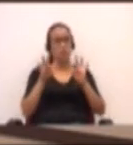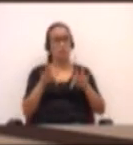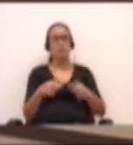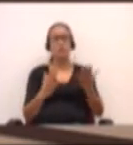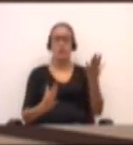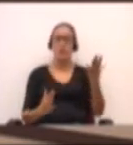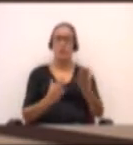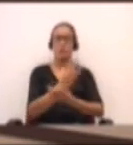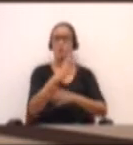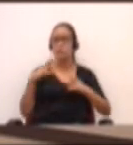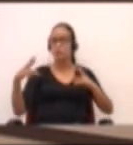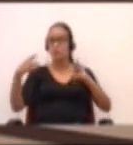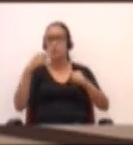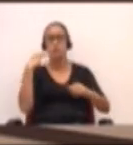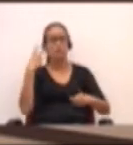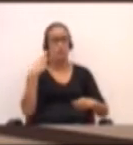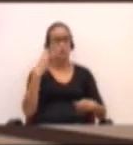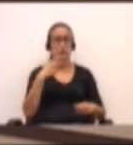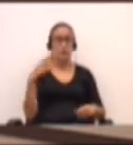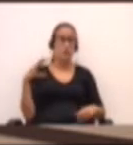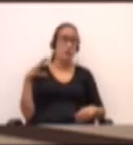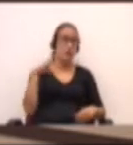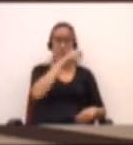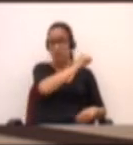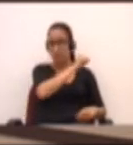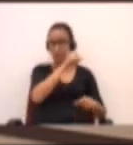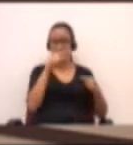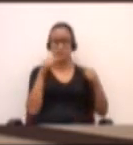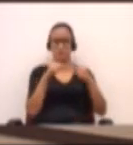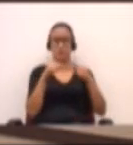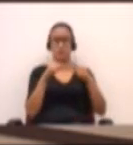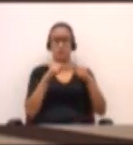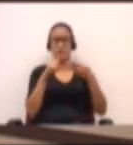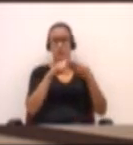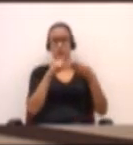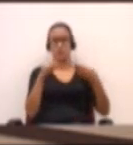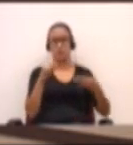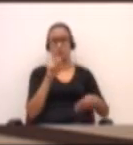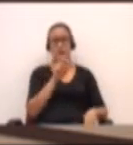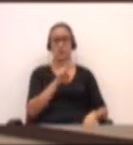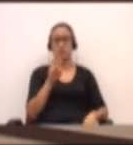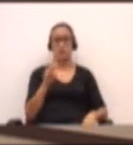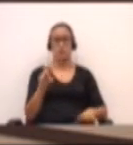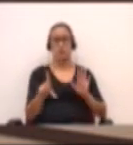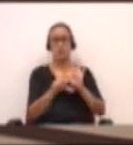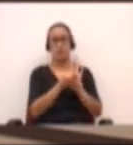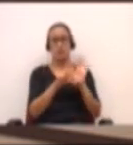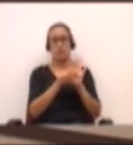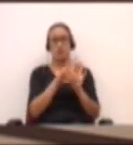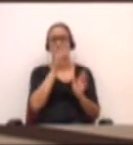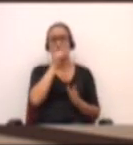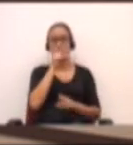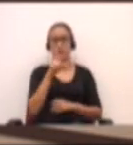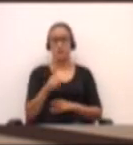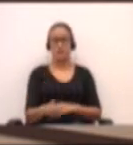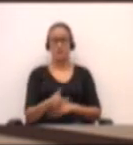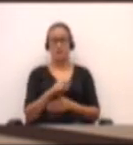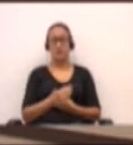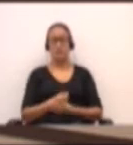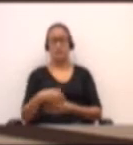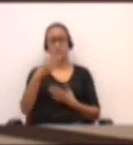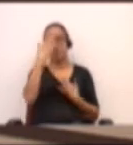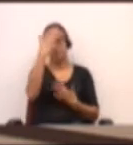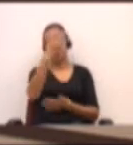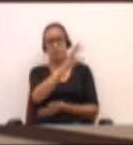ilustres vereadores em regime de urgência, de conformidade com o artigo 55 da Lei Orgânica do Município.